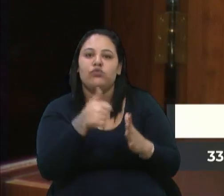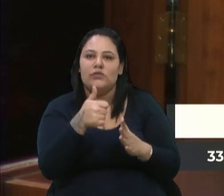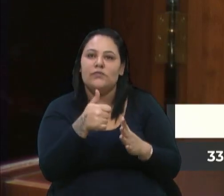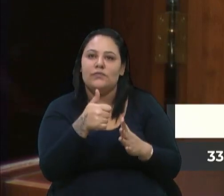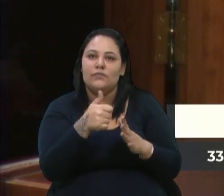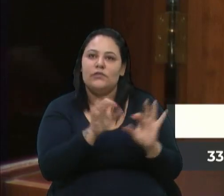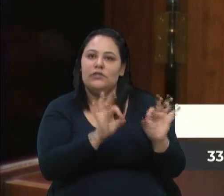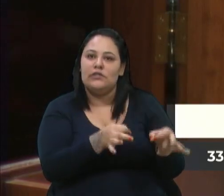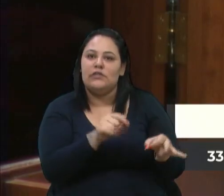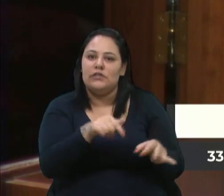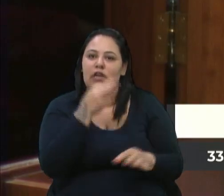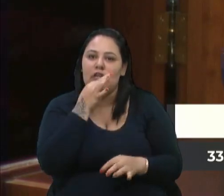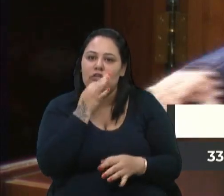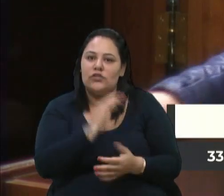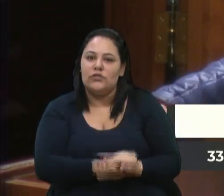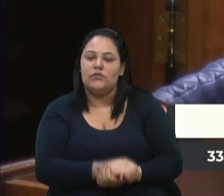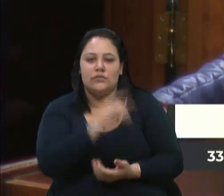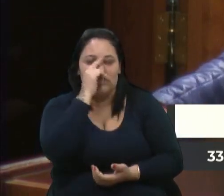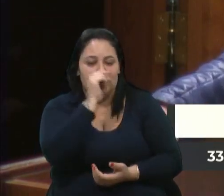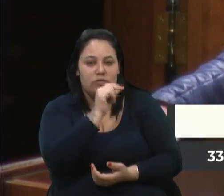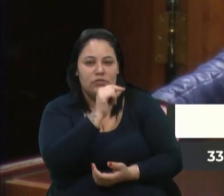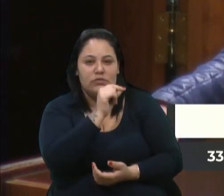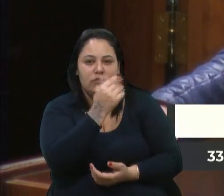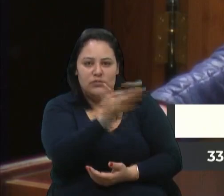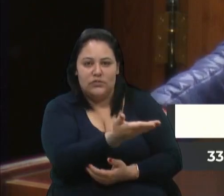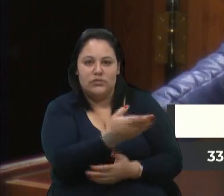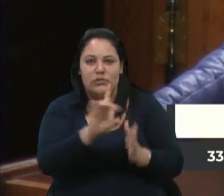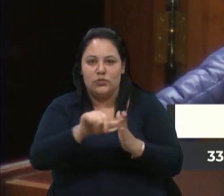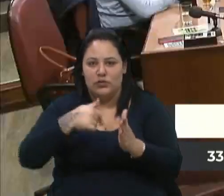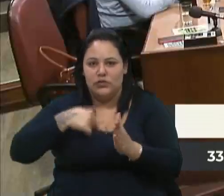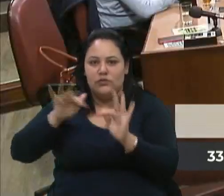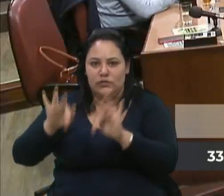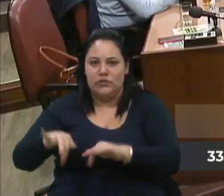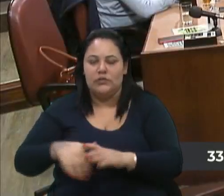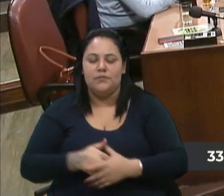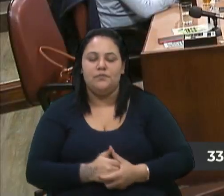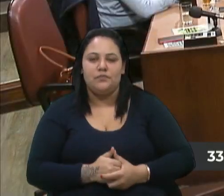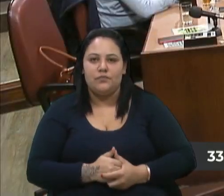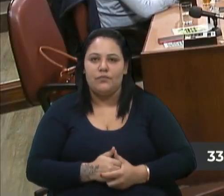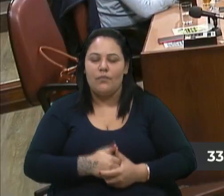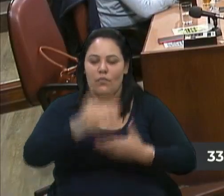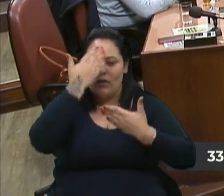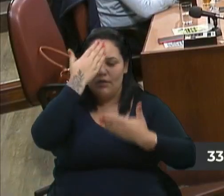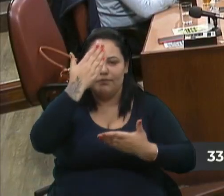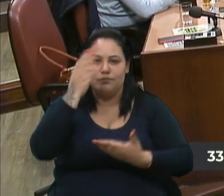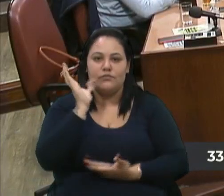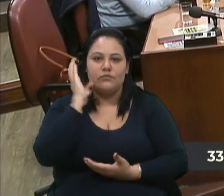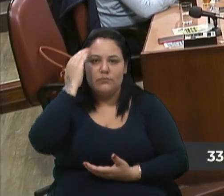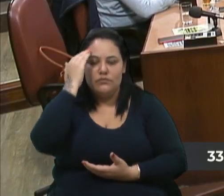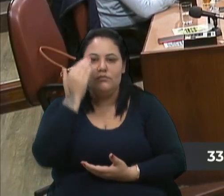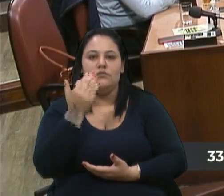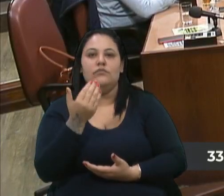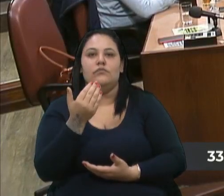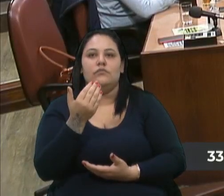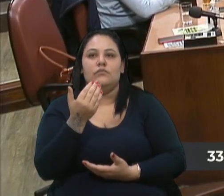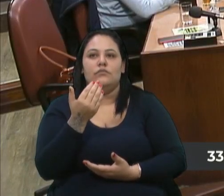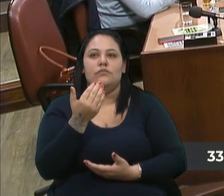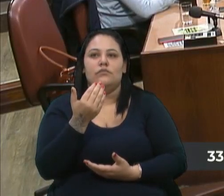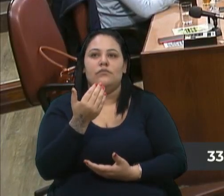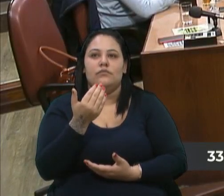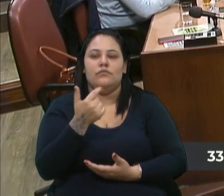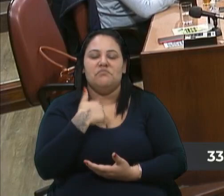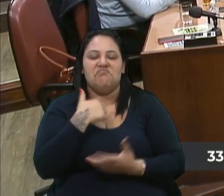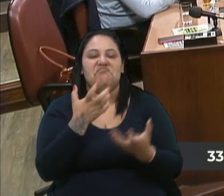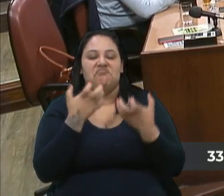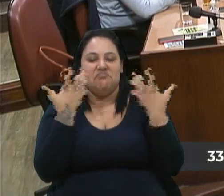Vereador Fantinel, sua parte, depois eu concluo, depois a vereadora Rose também. Obrigado, vereador Felipe. Eu queria parabenizar o senhor pelo esforço